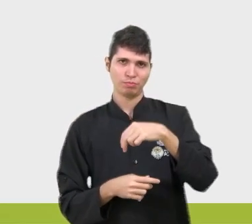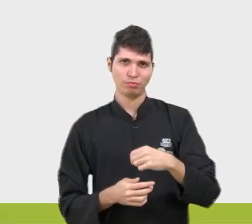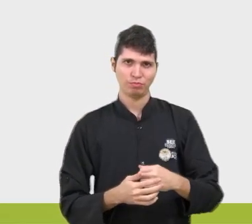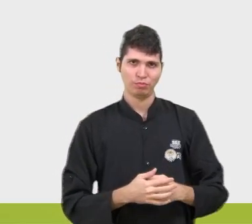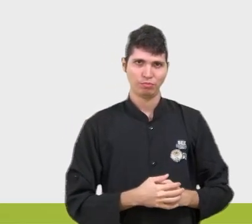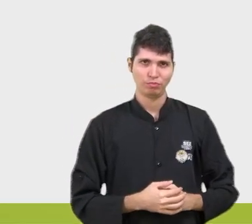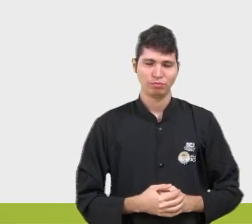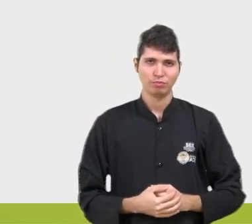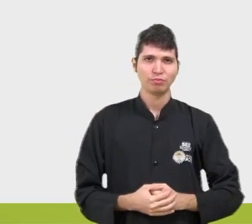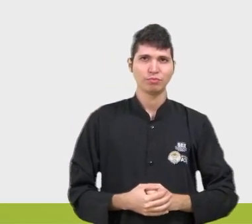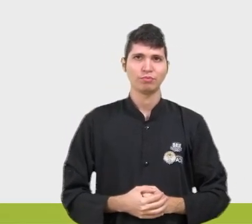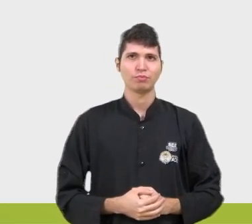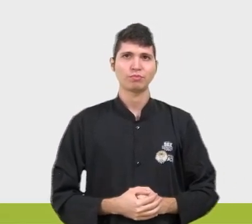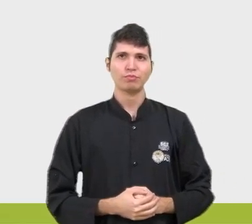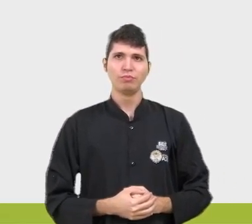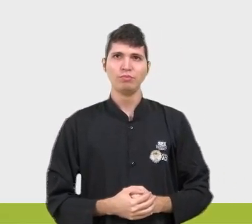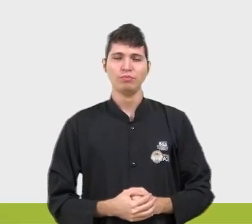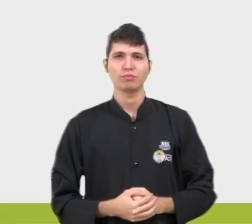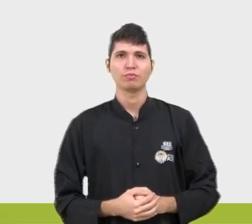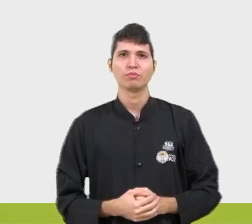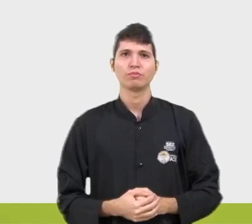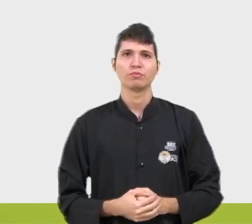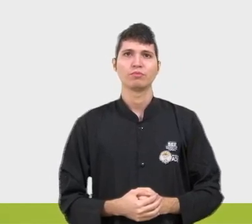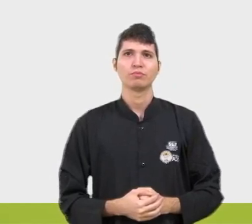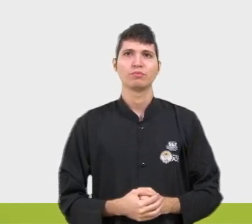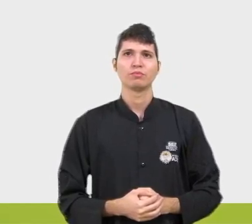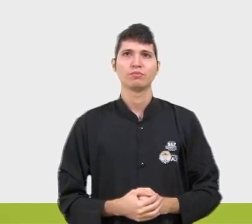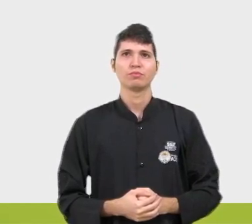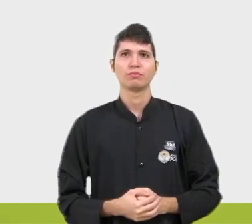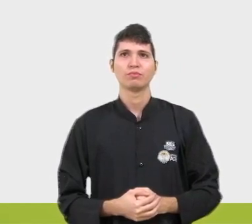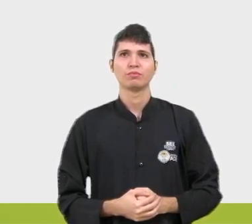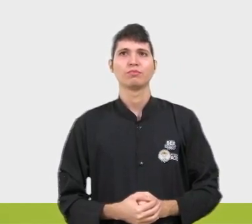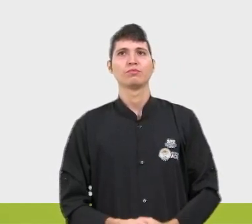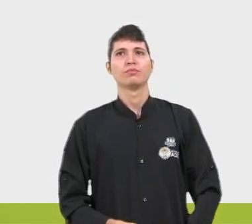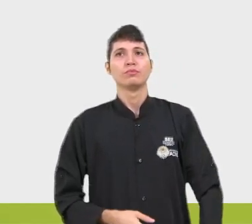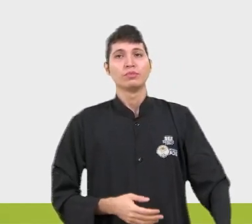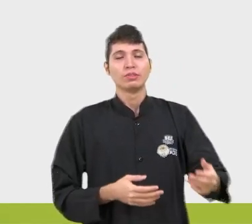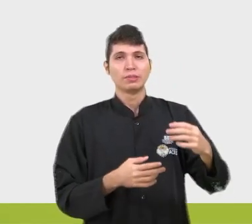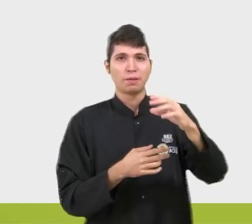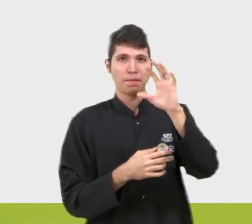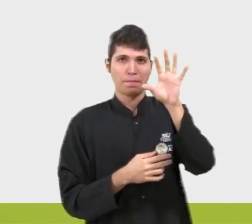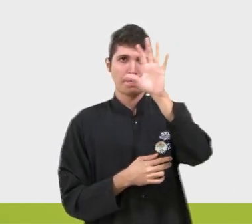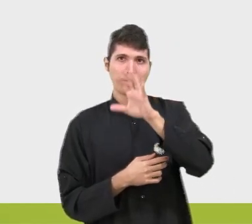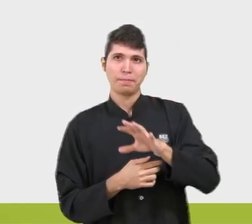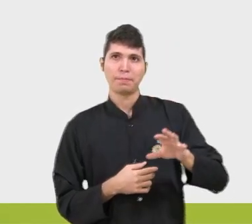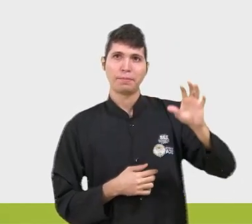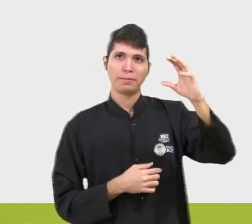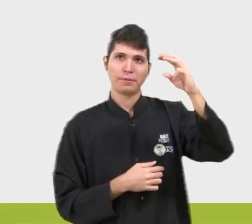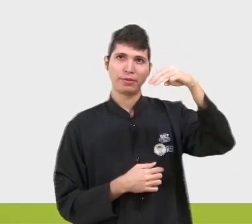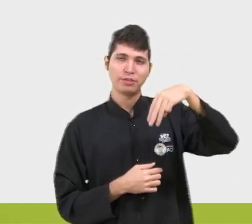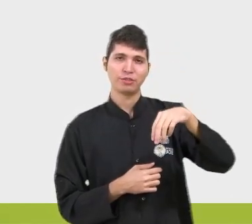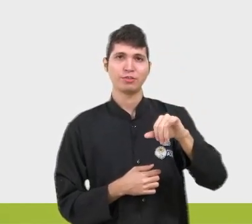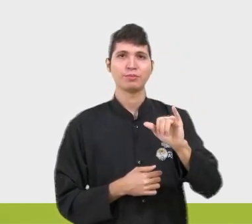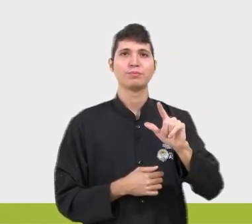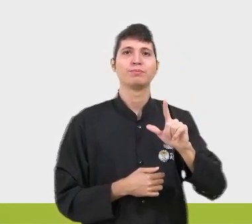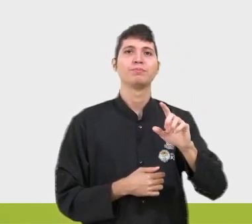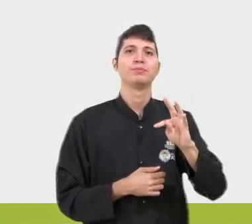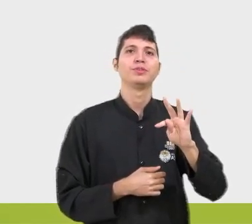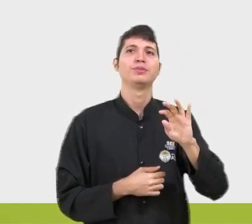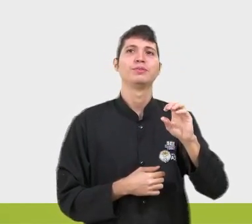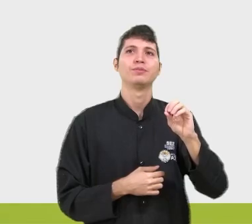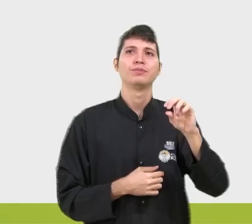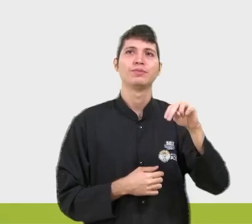E aí nós temos a regionalização de Milton Santos e Maria Luísa, que é a regionalização que está pedindo aí na